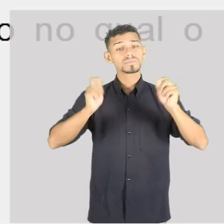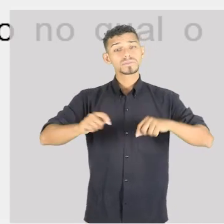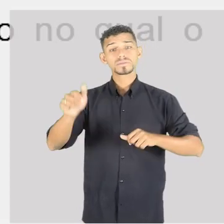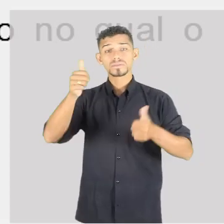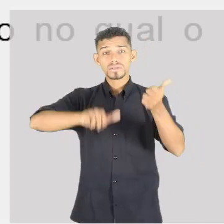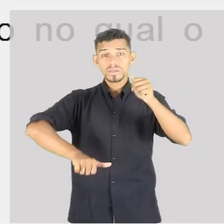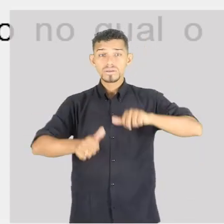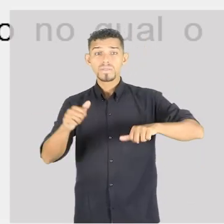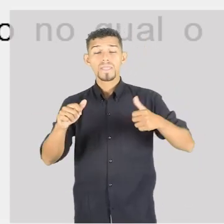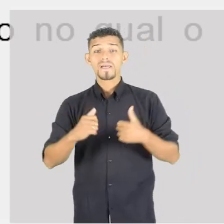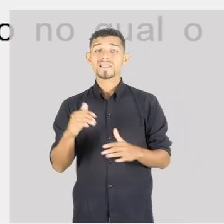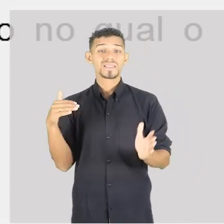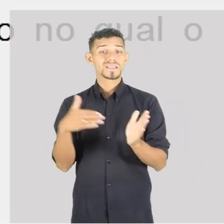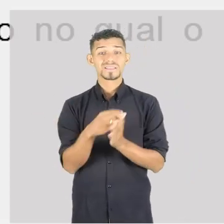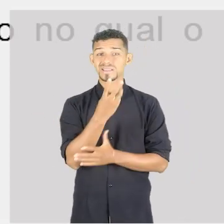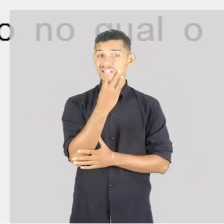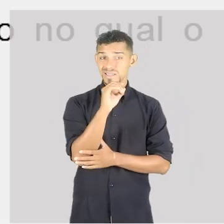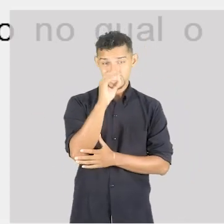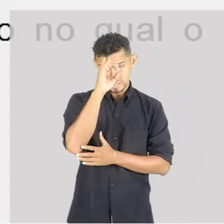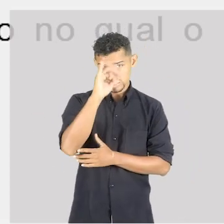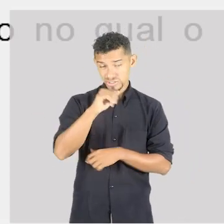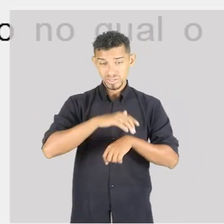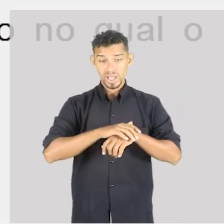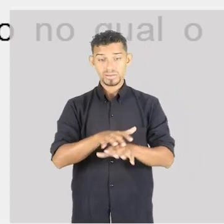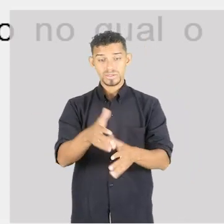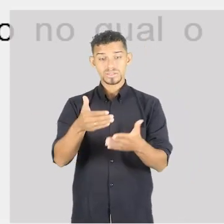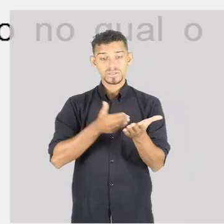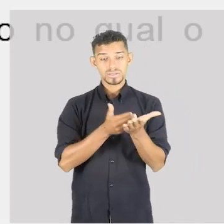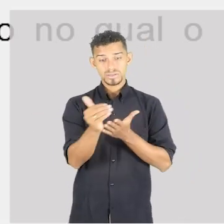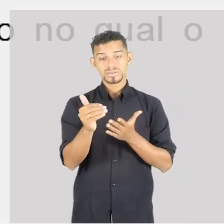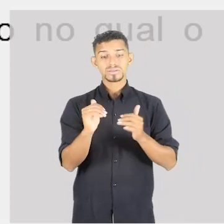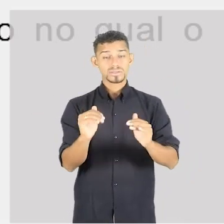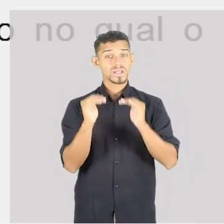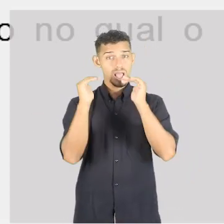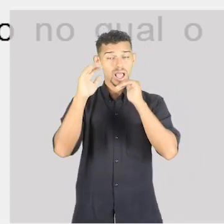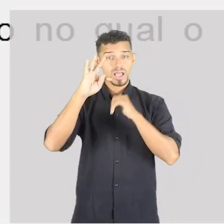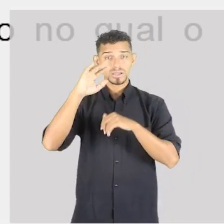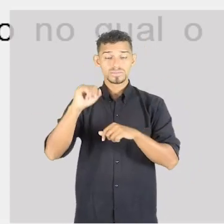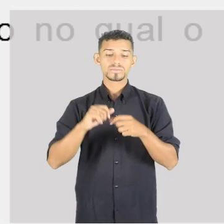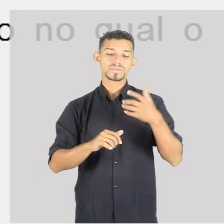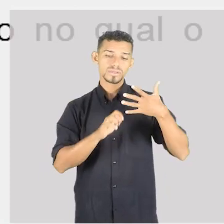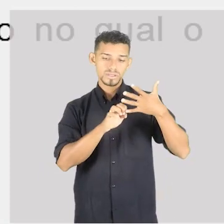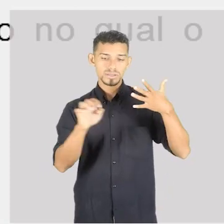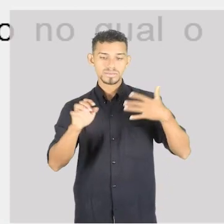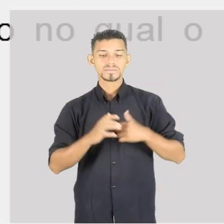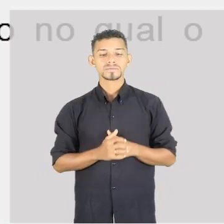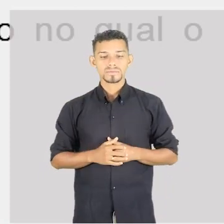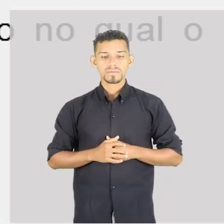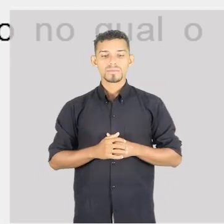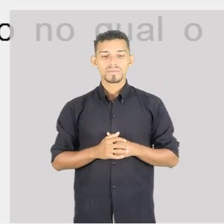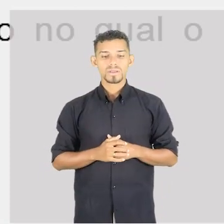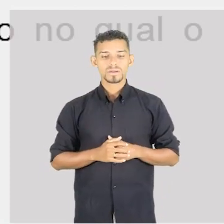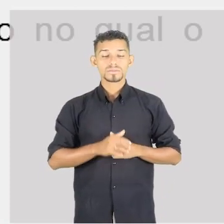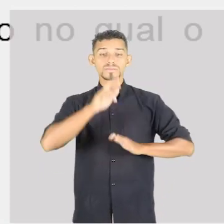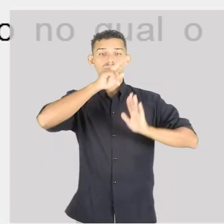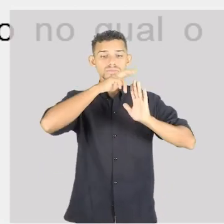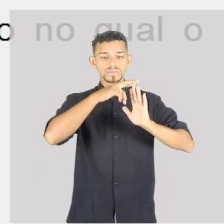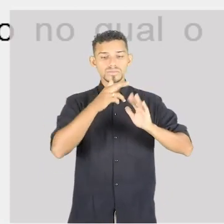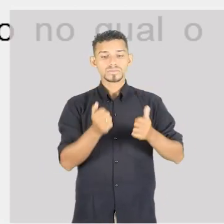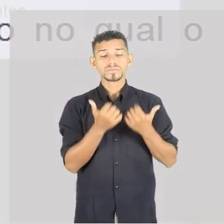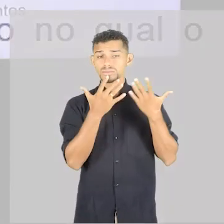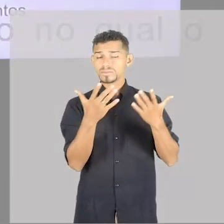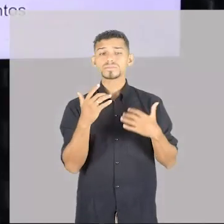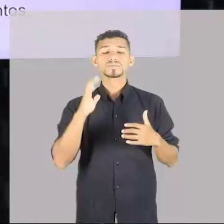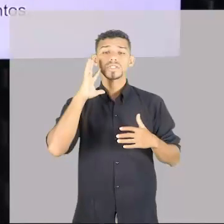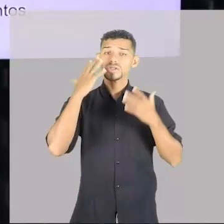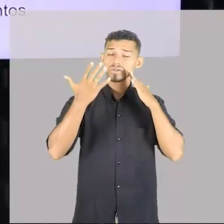decidido no prazo de 30 dias a partir do recebimento dos autos. E letra E, o recurso interpõe-se